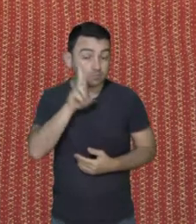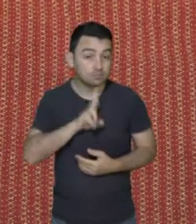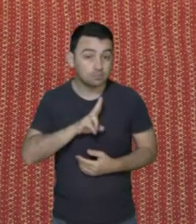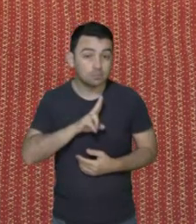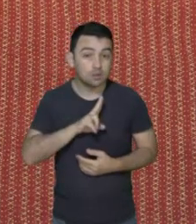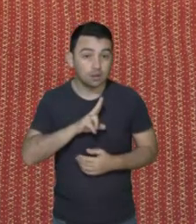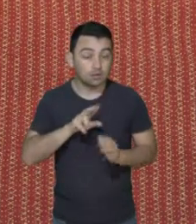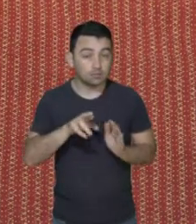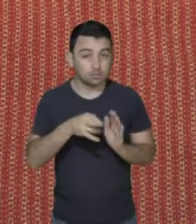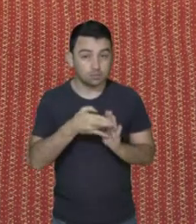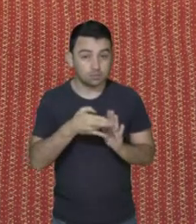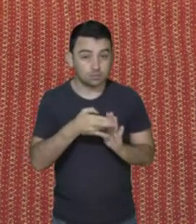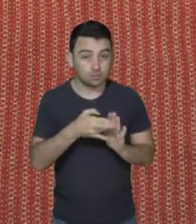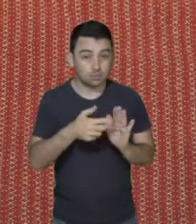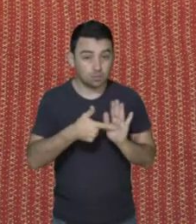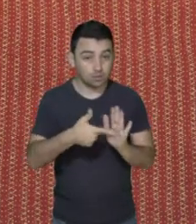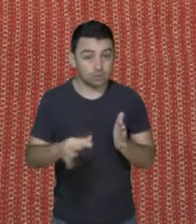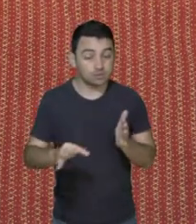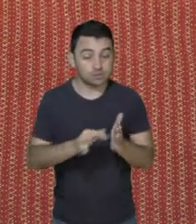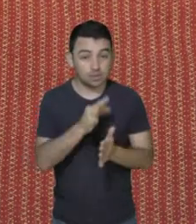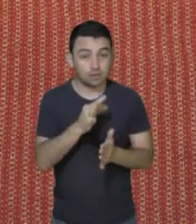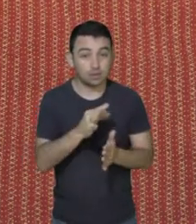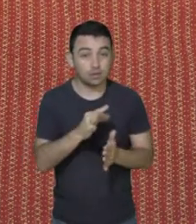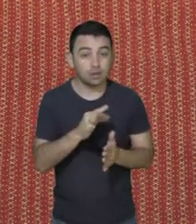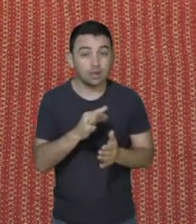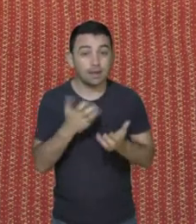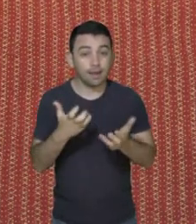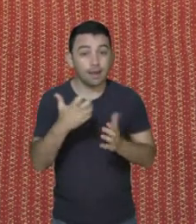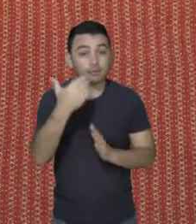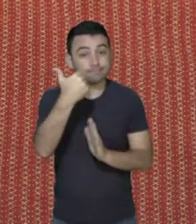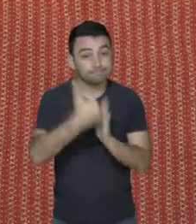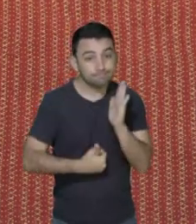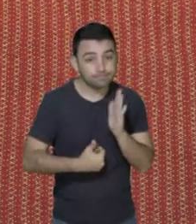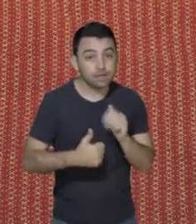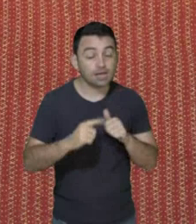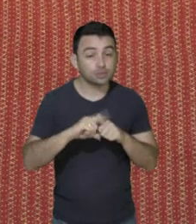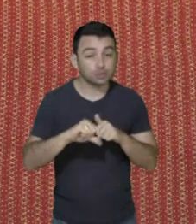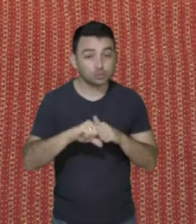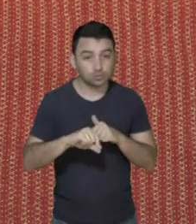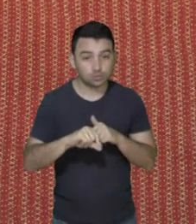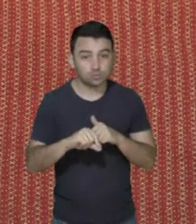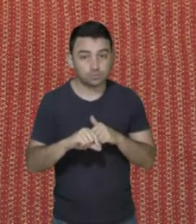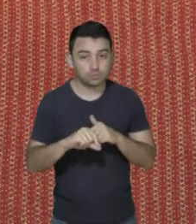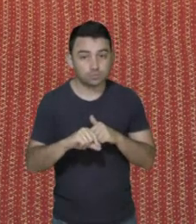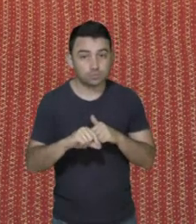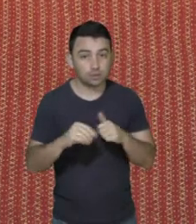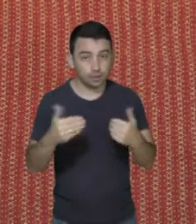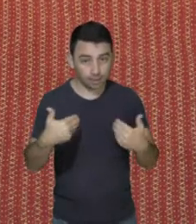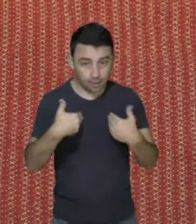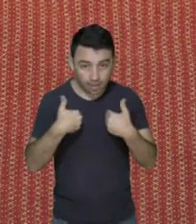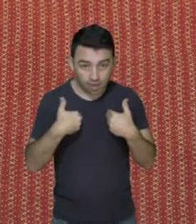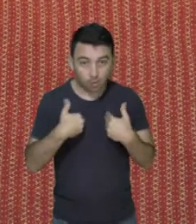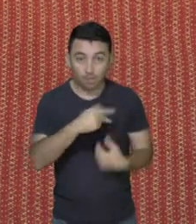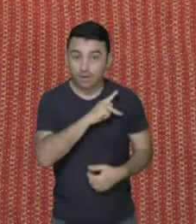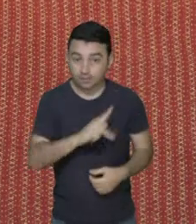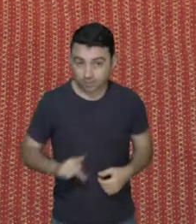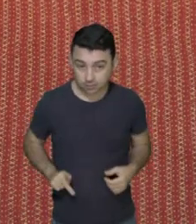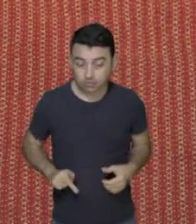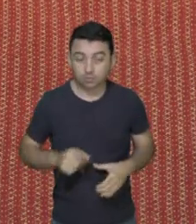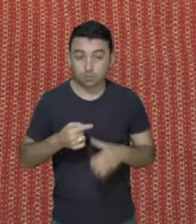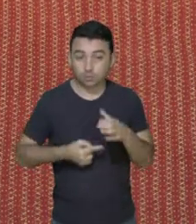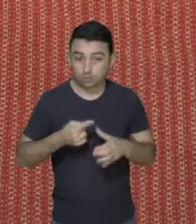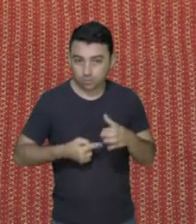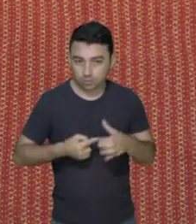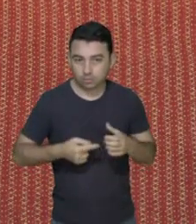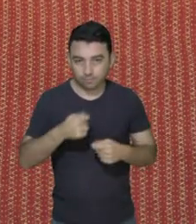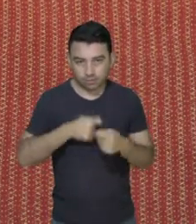regimentalmente, apresentou destaque para a votação para a supressão deste artigo, né? O que eu, na condição de presidente da Comissão de Finanças, não